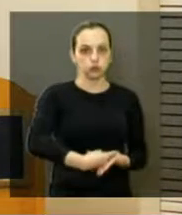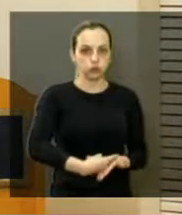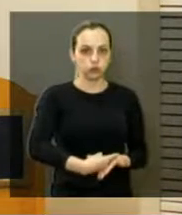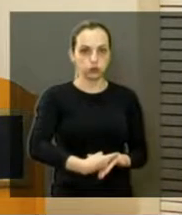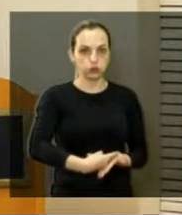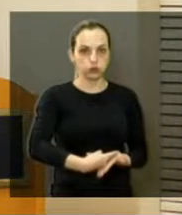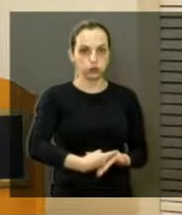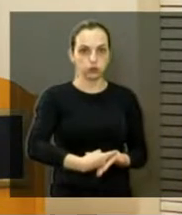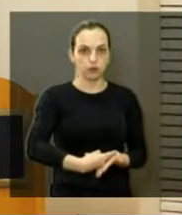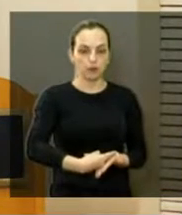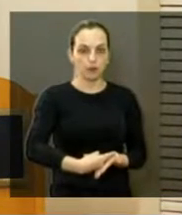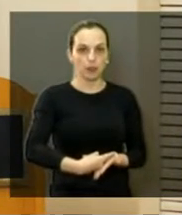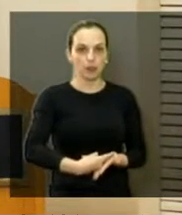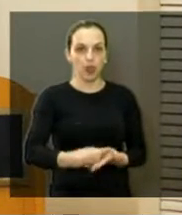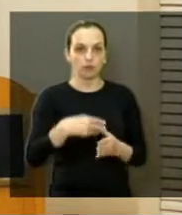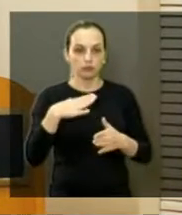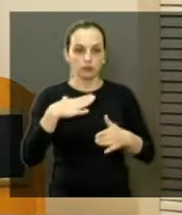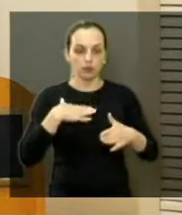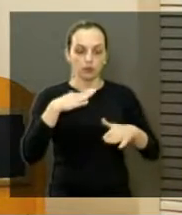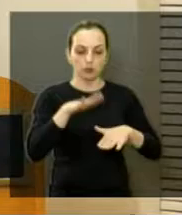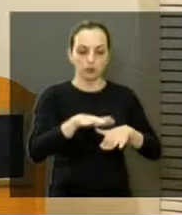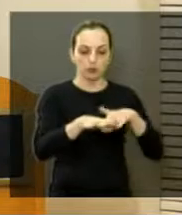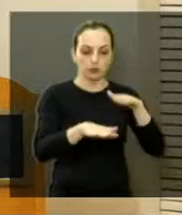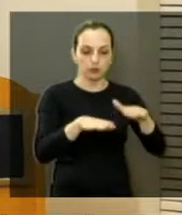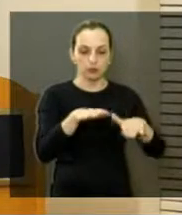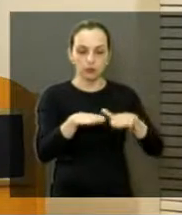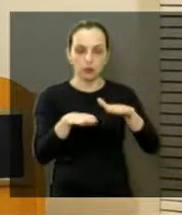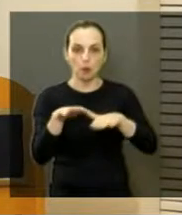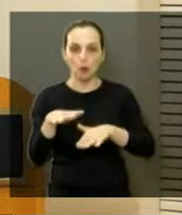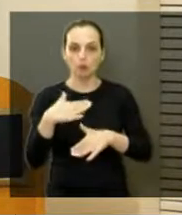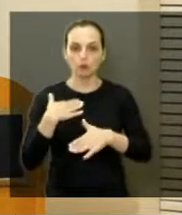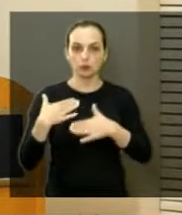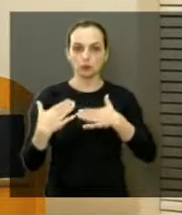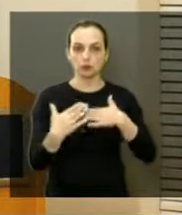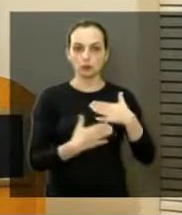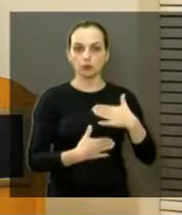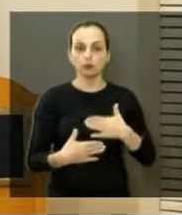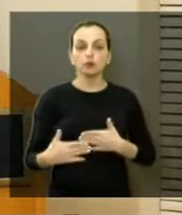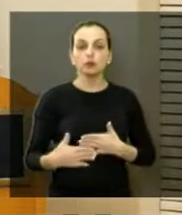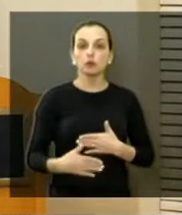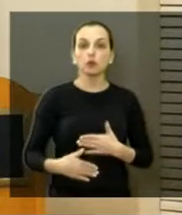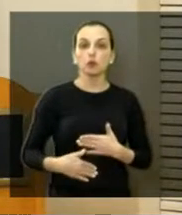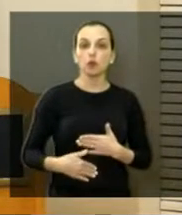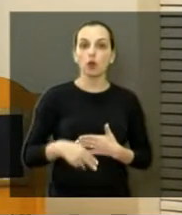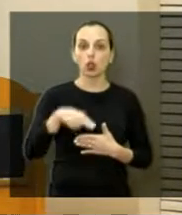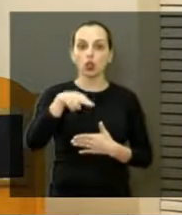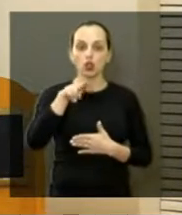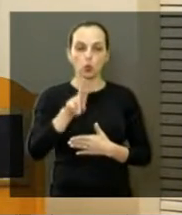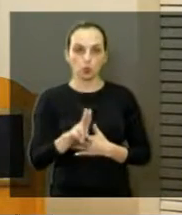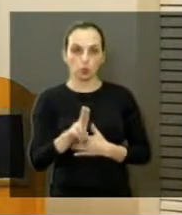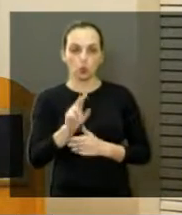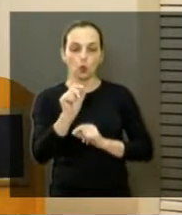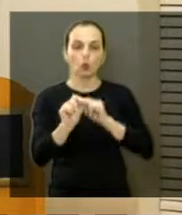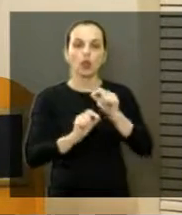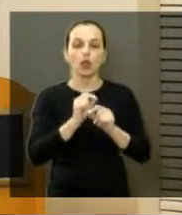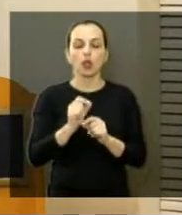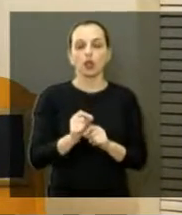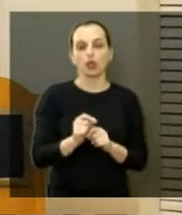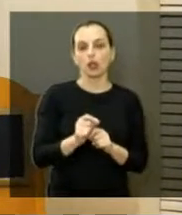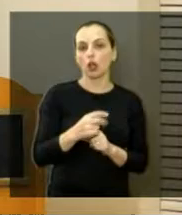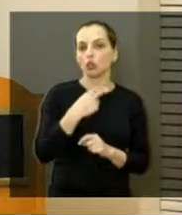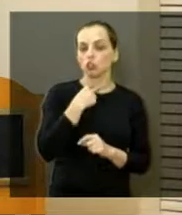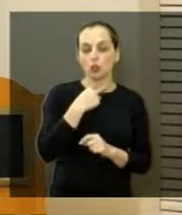uma senhora, a tocar no corpo masculino completamente nu. Não podemos aceitar em hipótese alguma o estatuto do